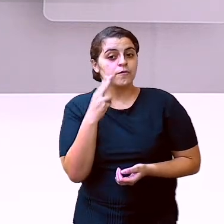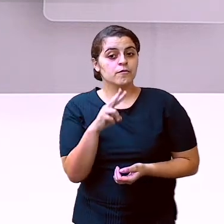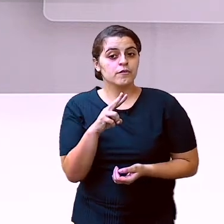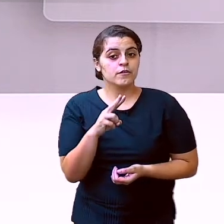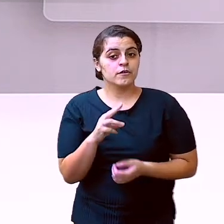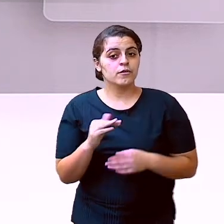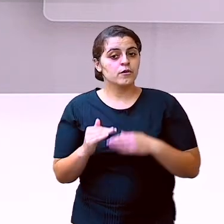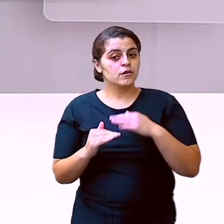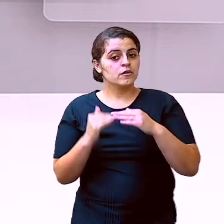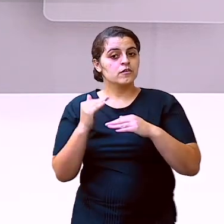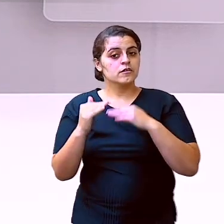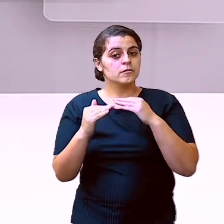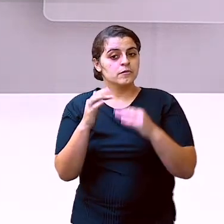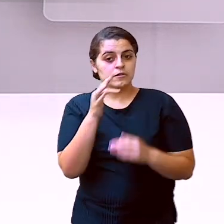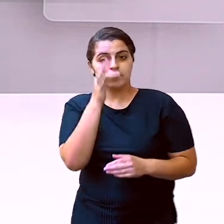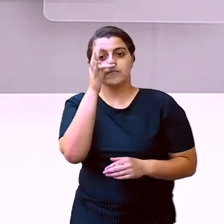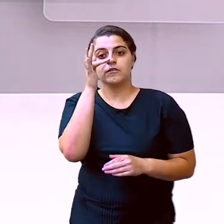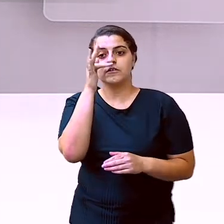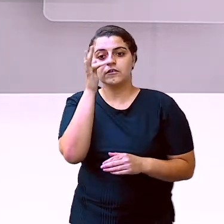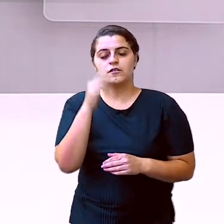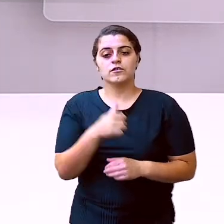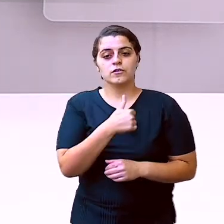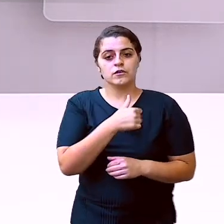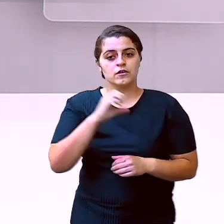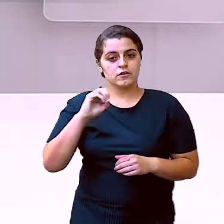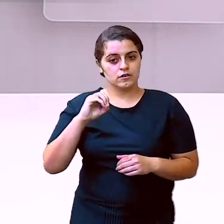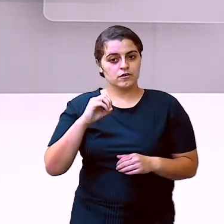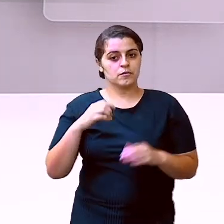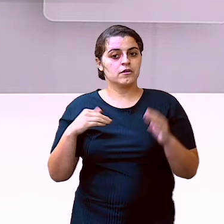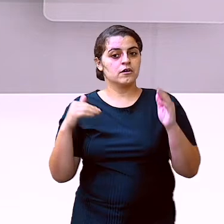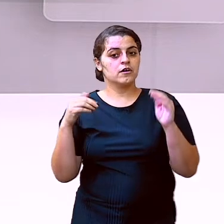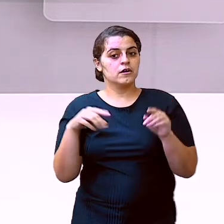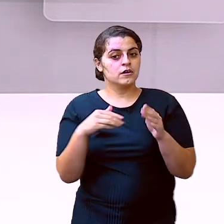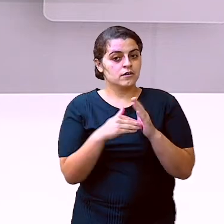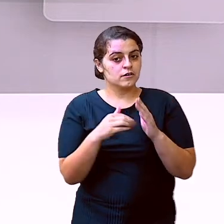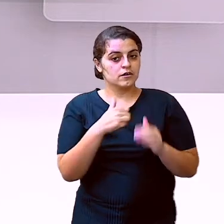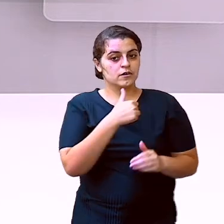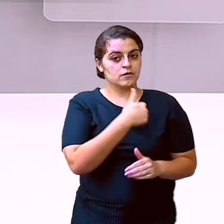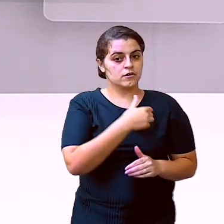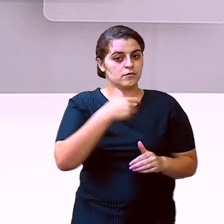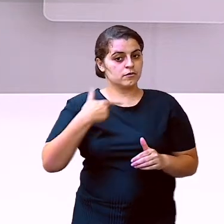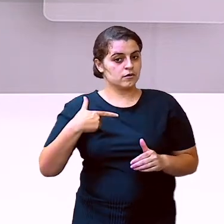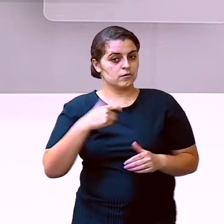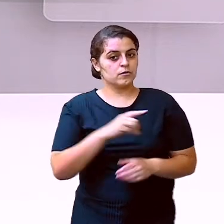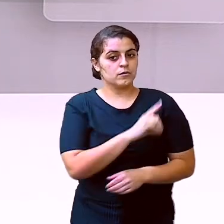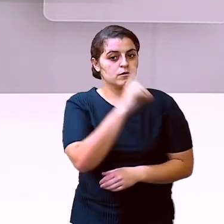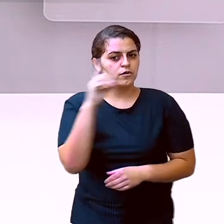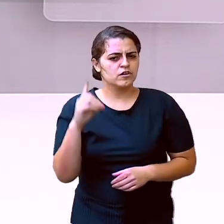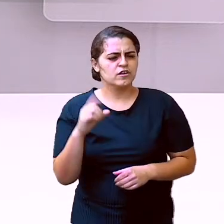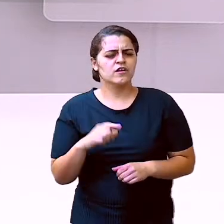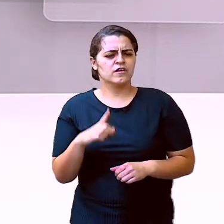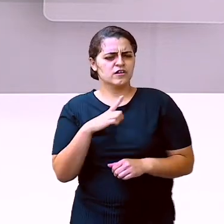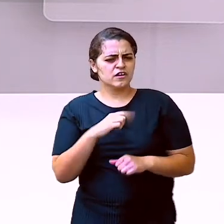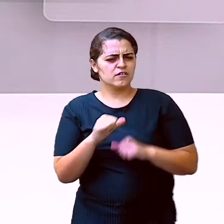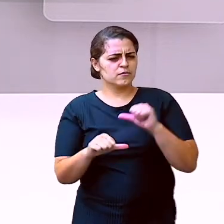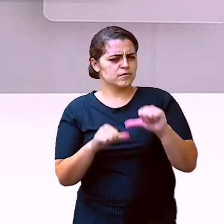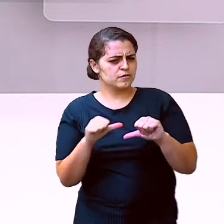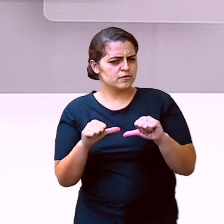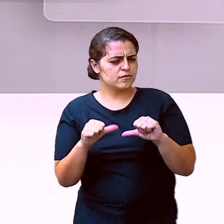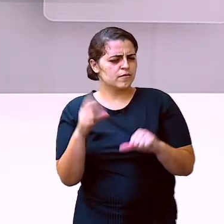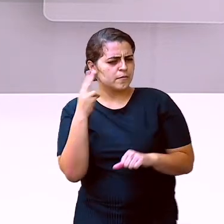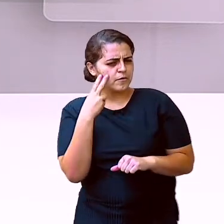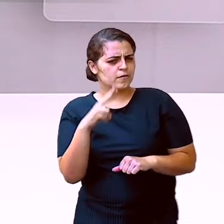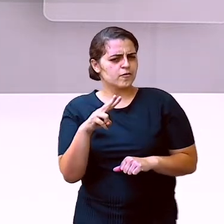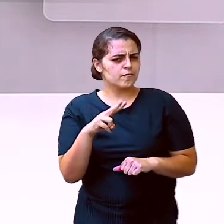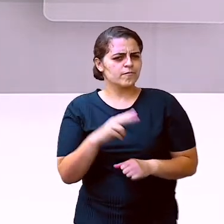o crescimento dessa planta do 10º ao 12º dia. Será que houve mudanças?